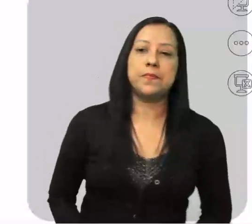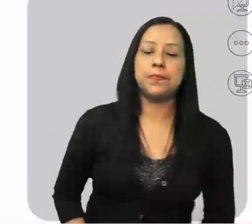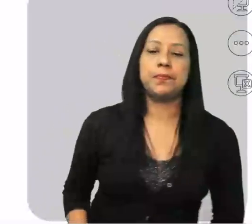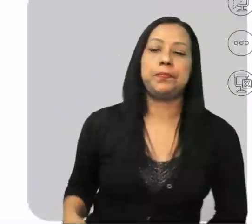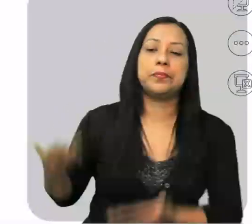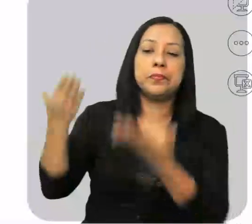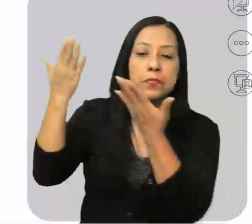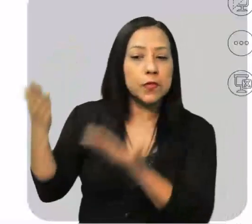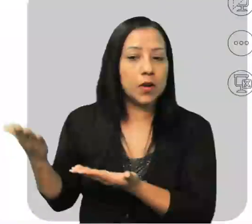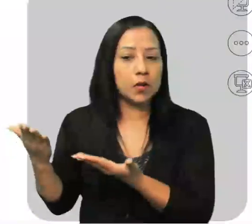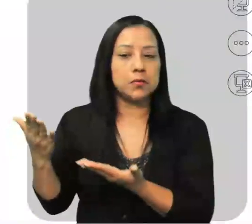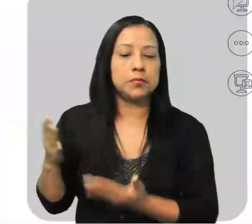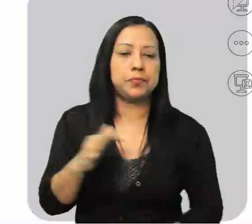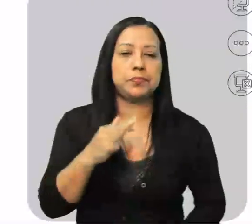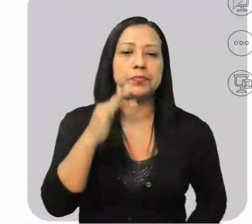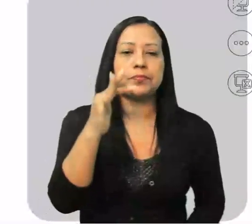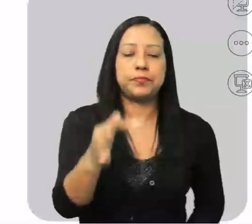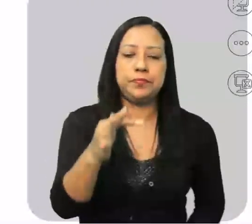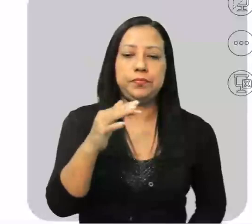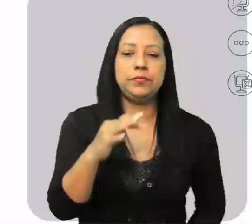quadro.